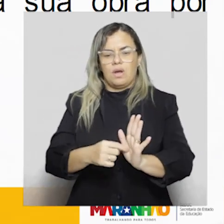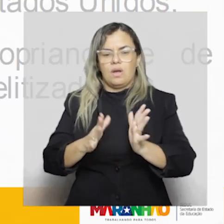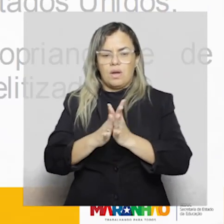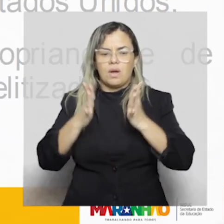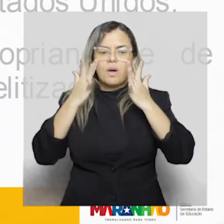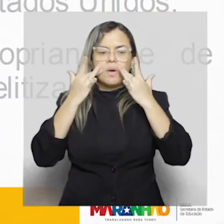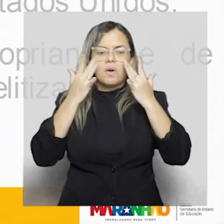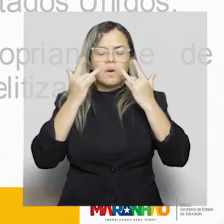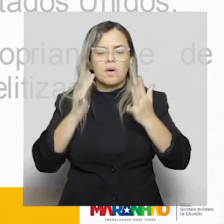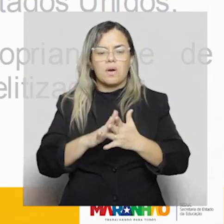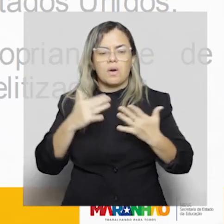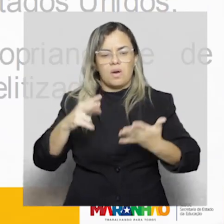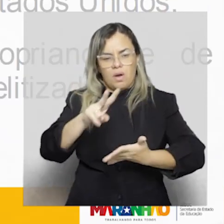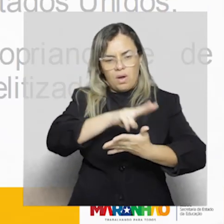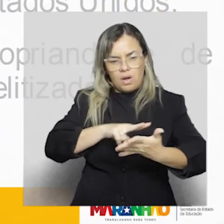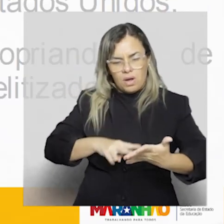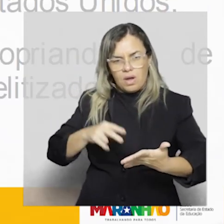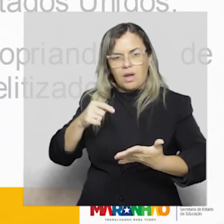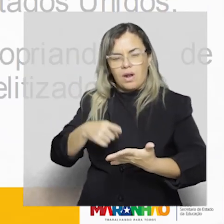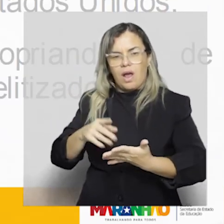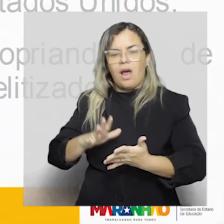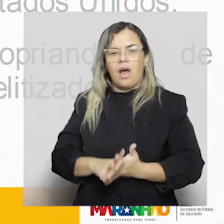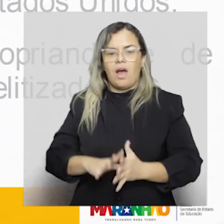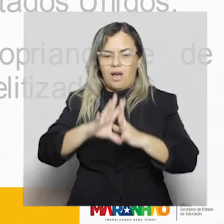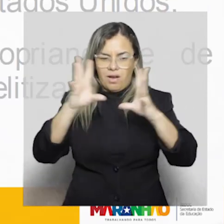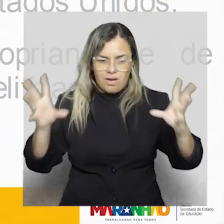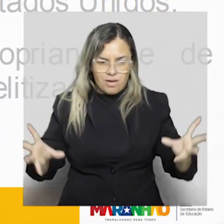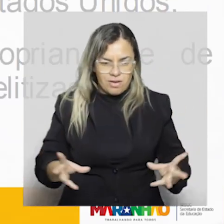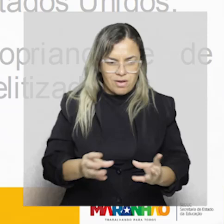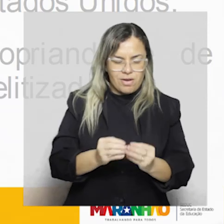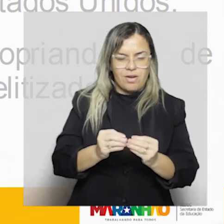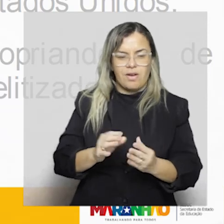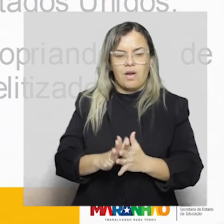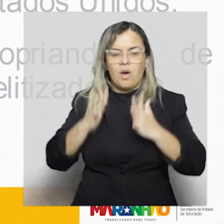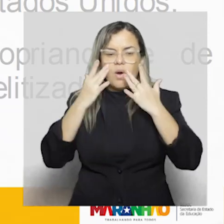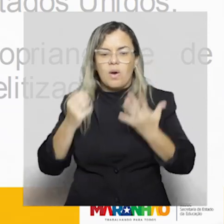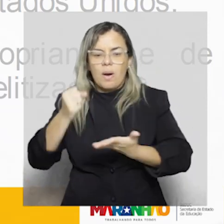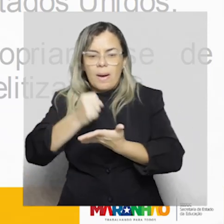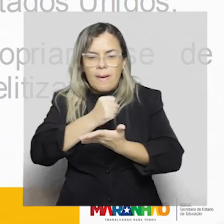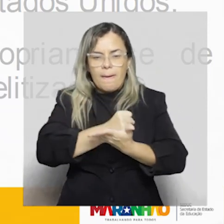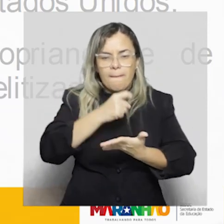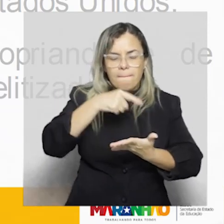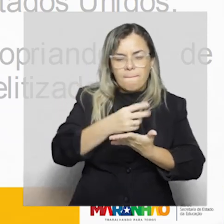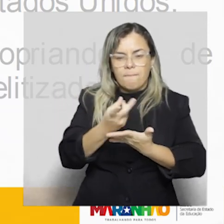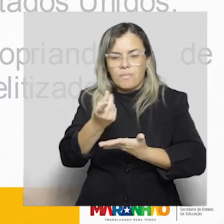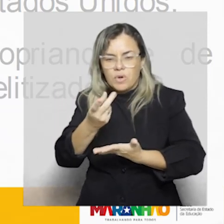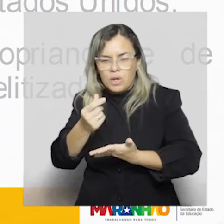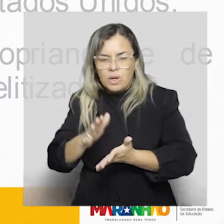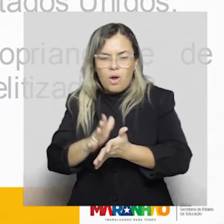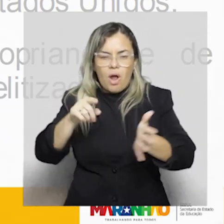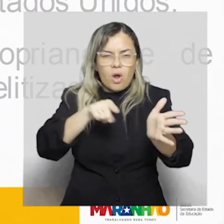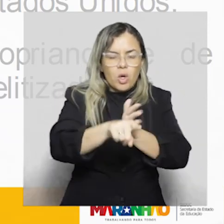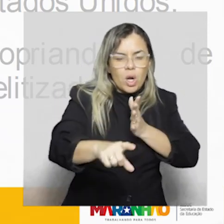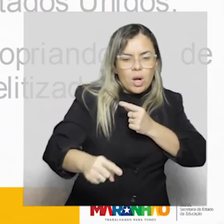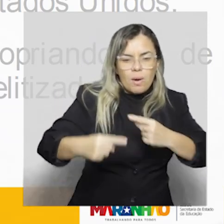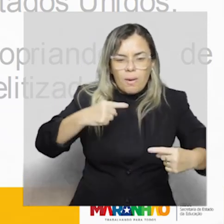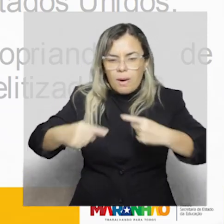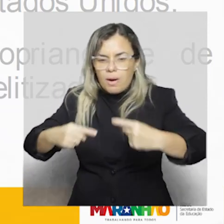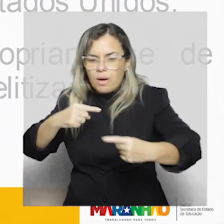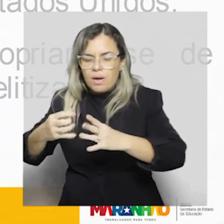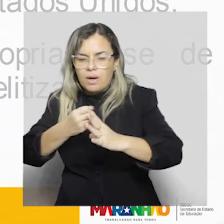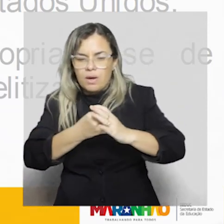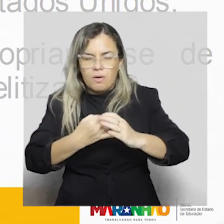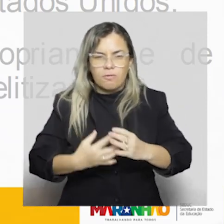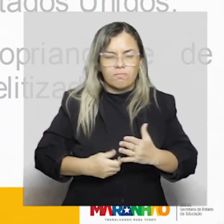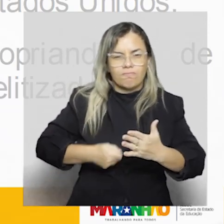a gente vai chegar à conclusão óbvia. O artista carimbou notas de dinheiro com questionamentos políticos e com